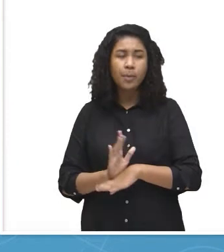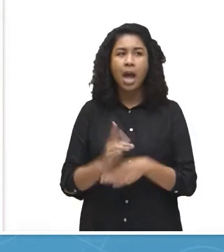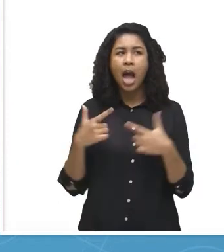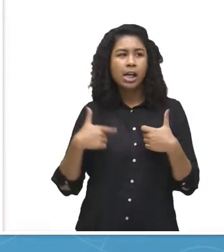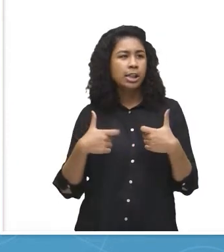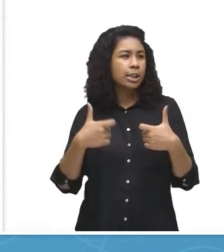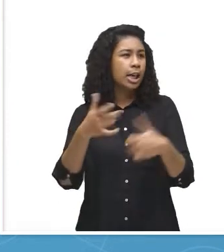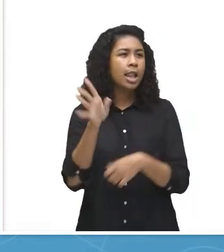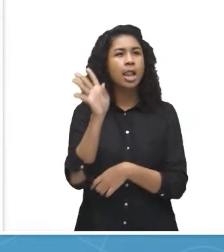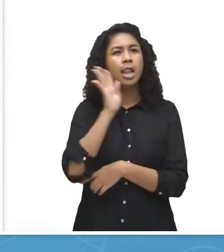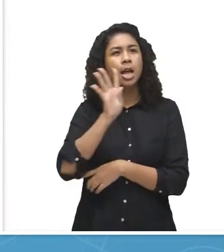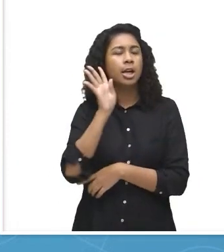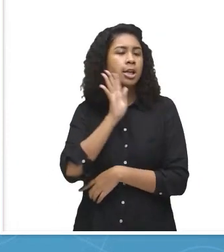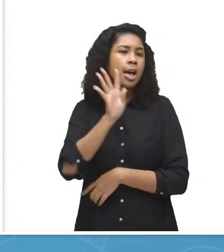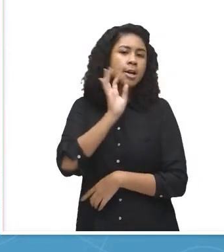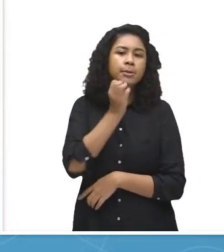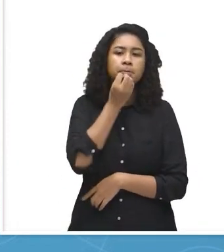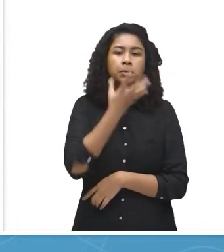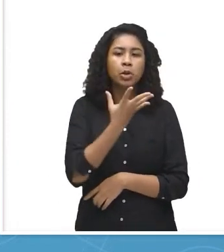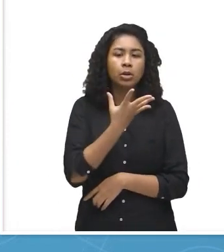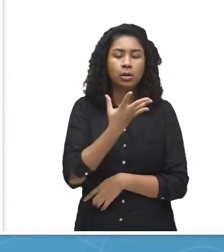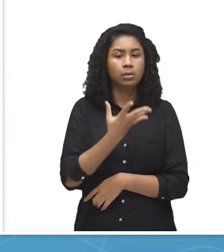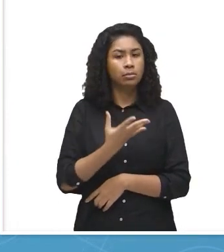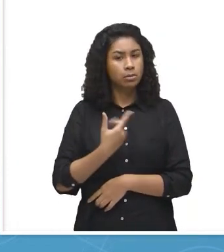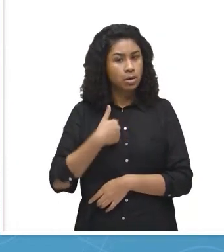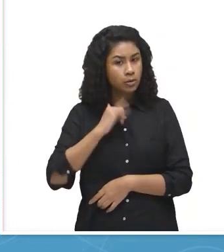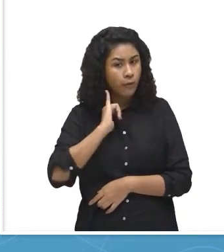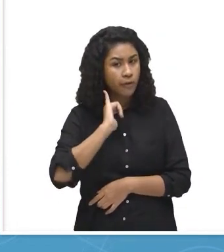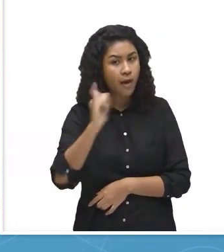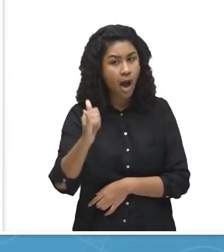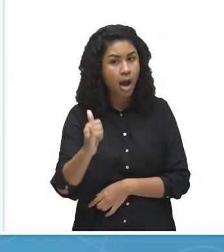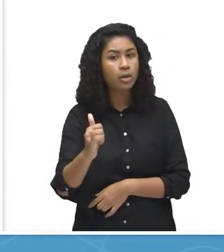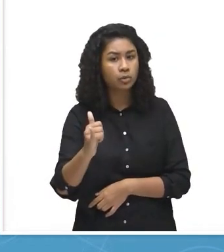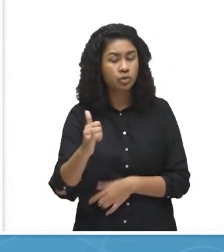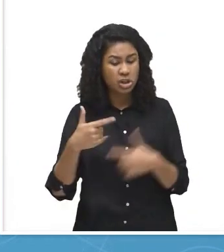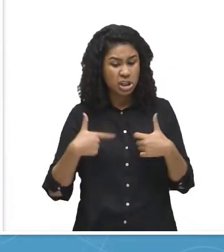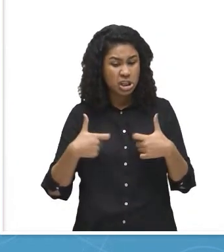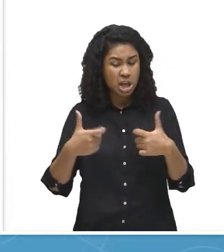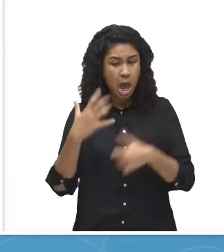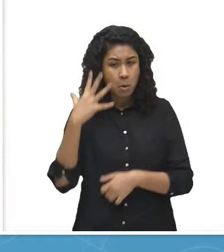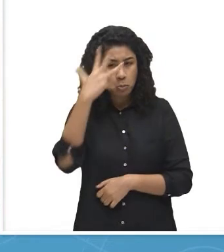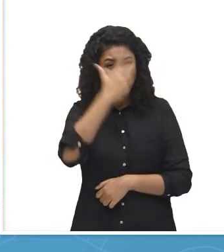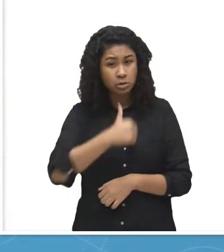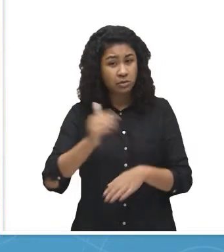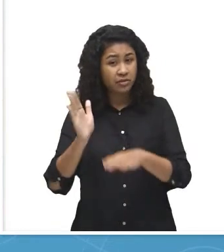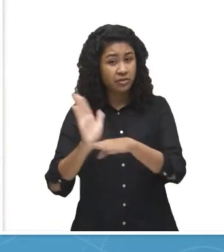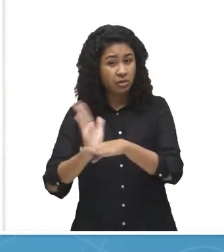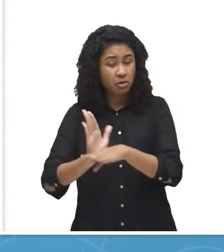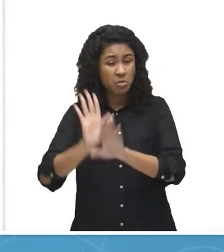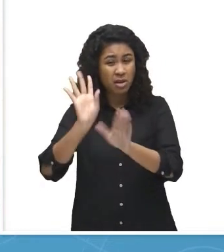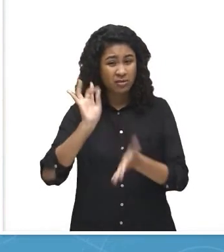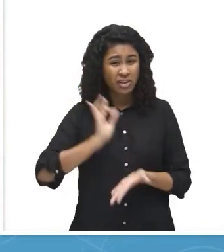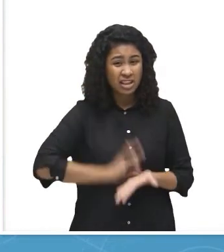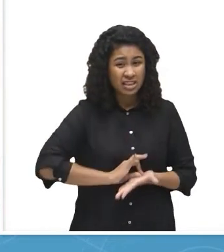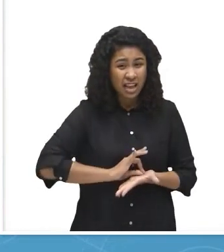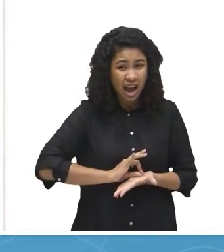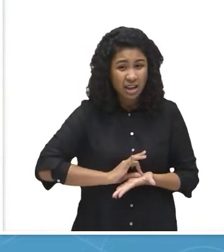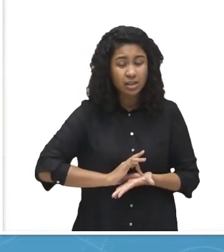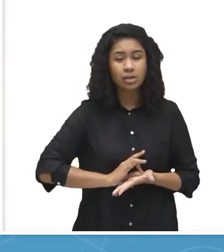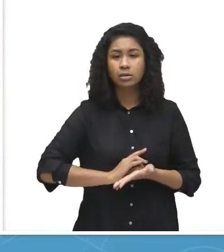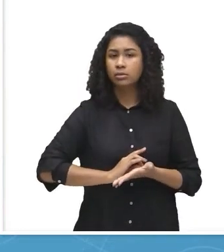algo heróico, mas eu digo para vocês o seguinte: guerra só é bonita em filmes. A realidade da guerra, ela